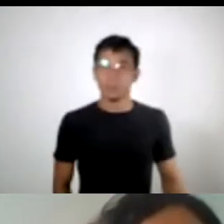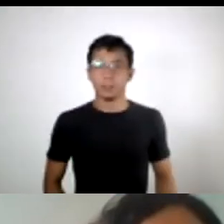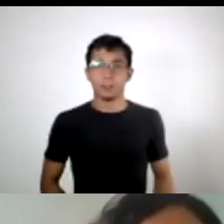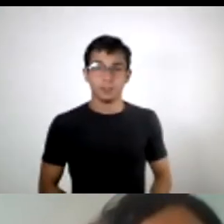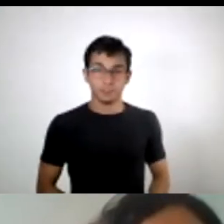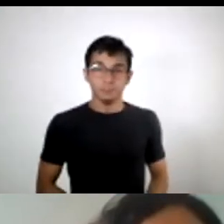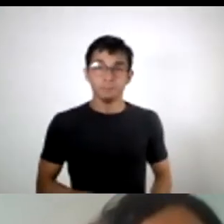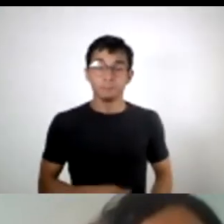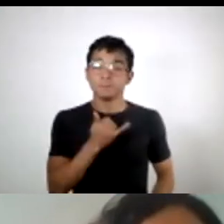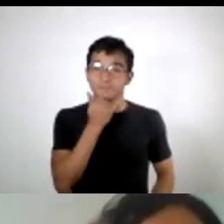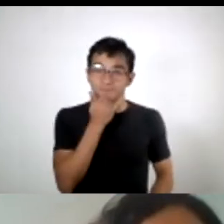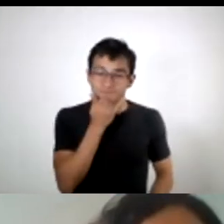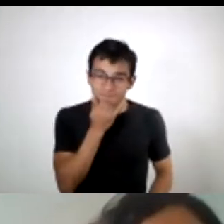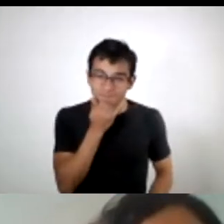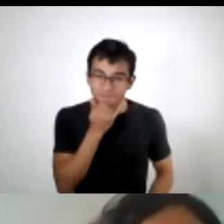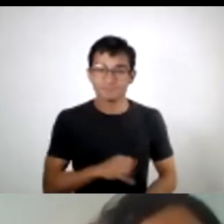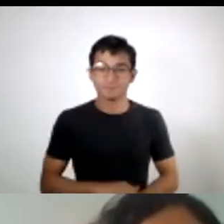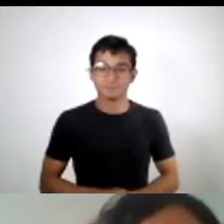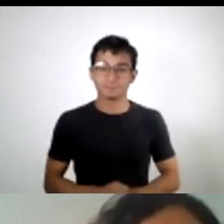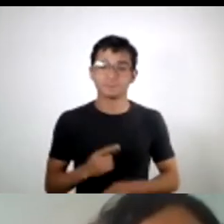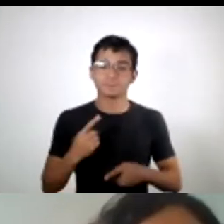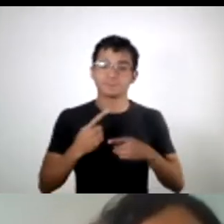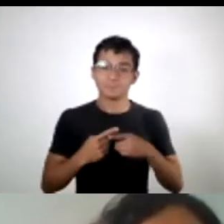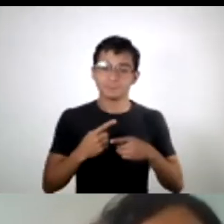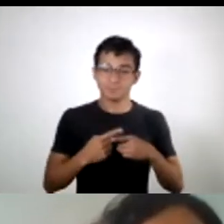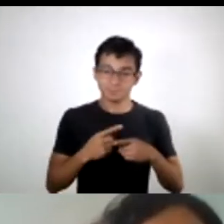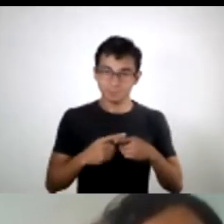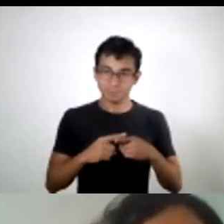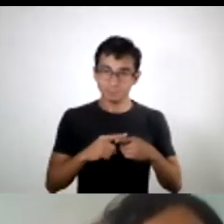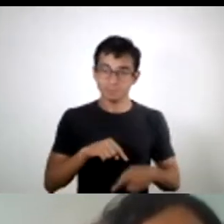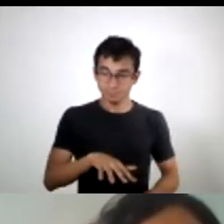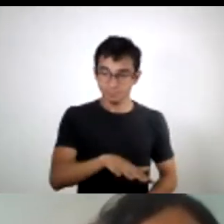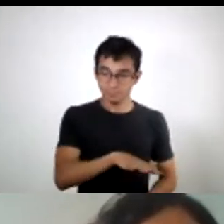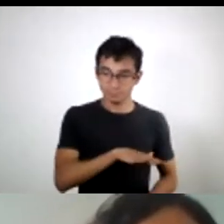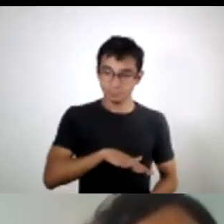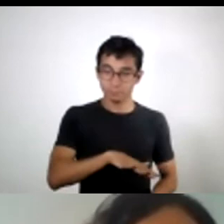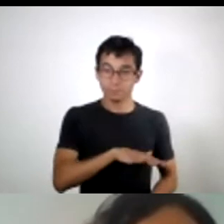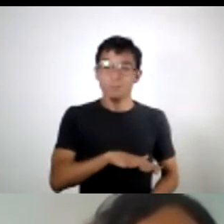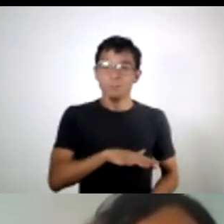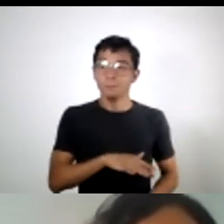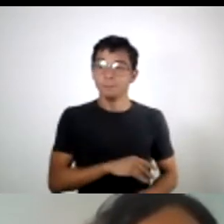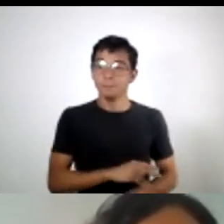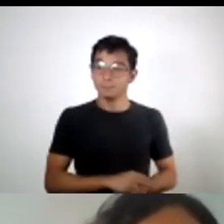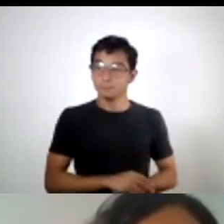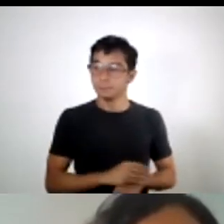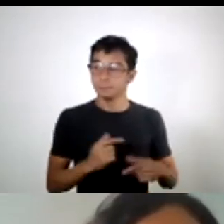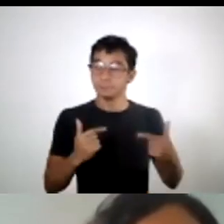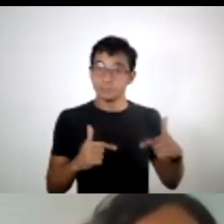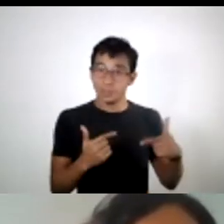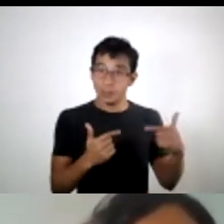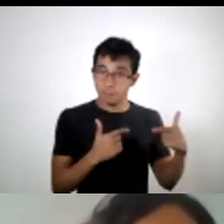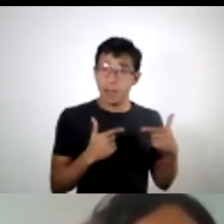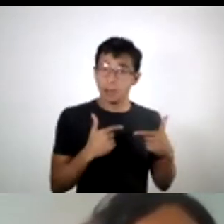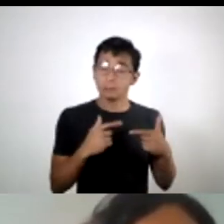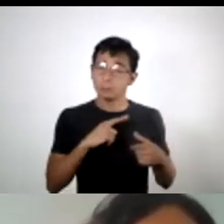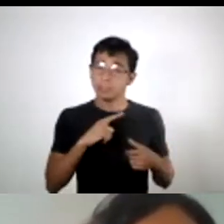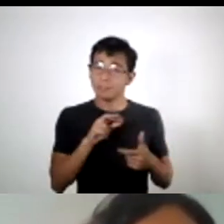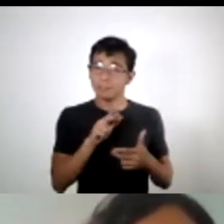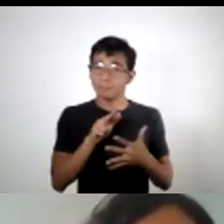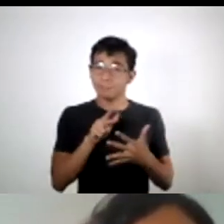território trabalhar, né, e aí a gente tem várias possibilidades de trabalho.